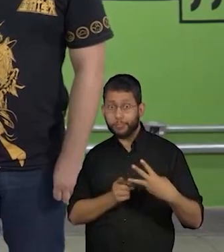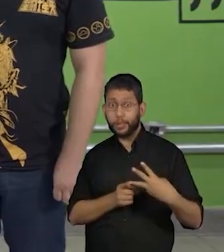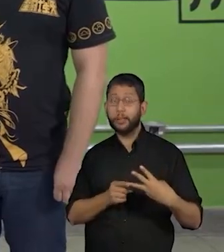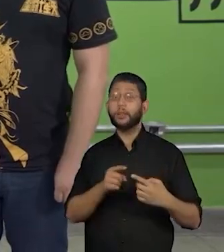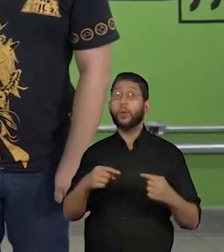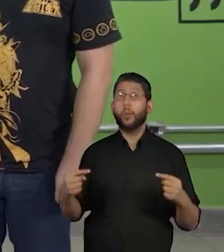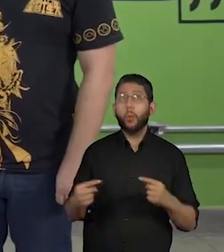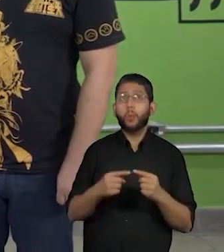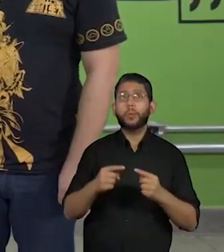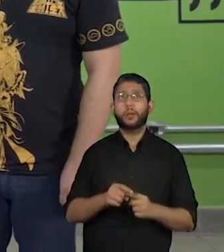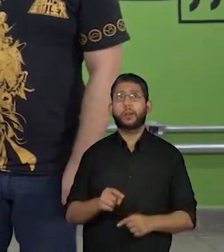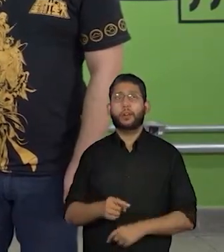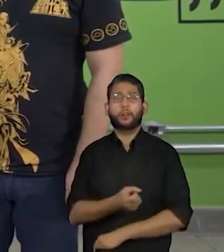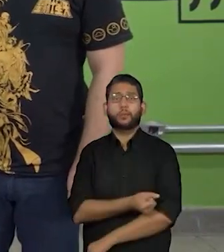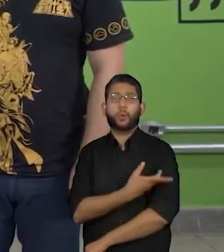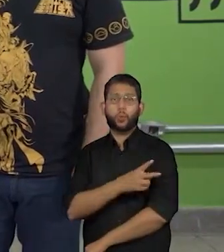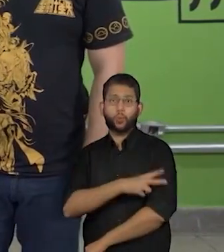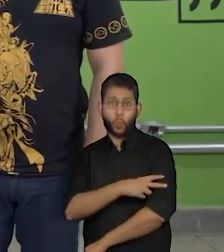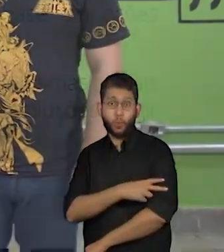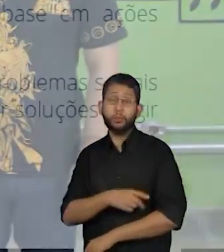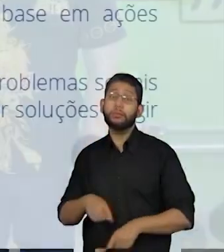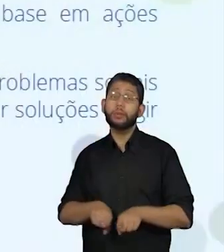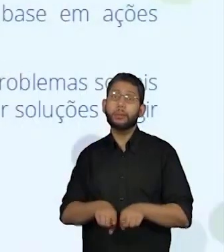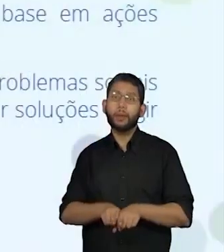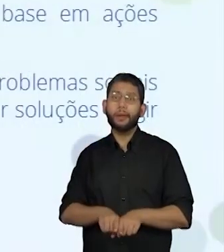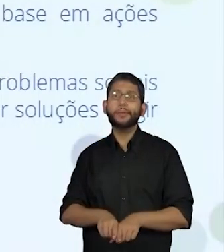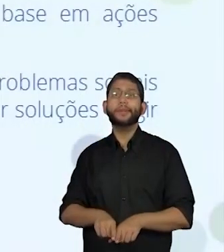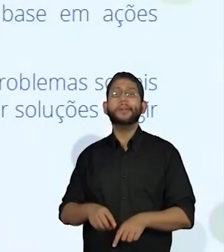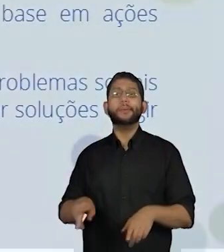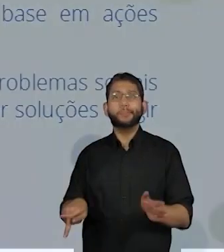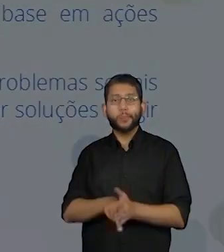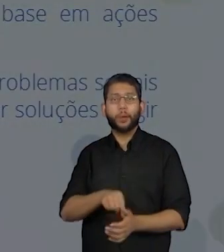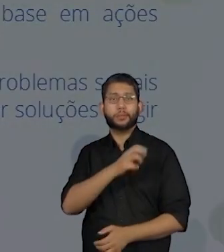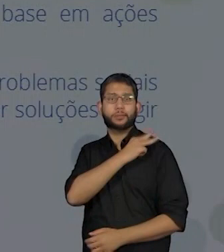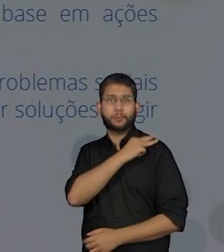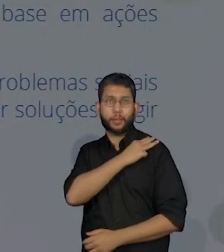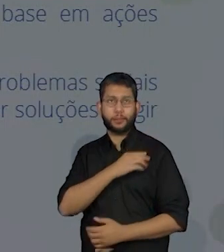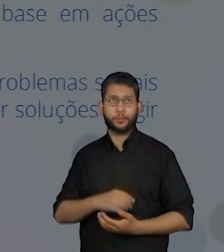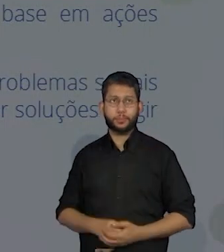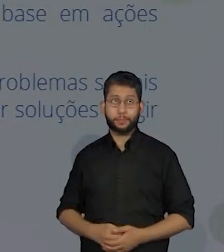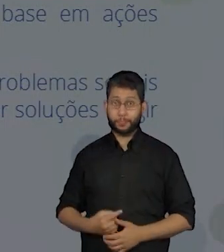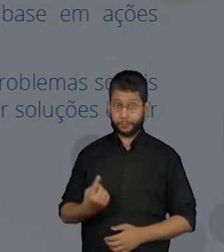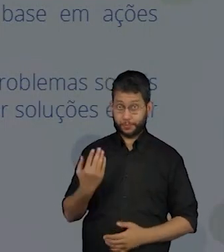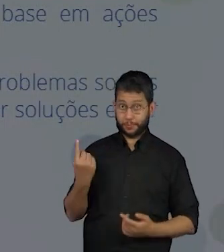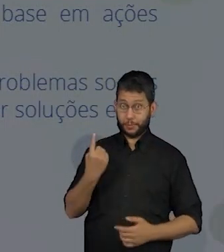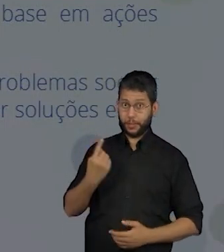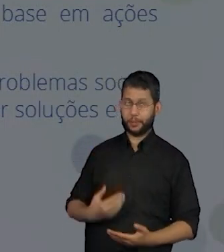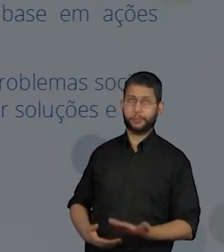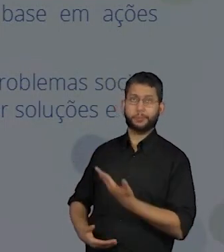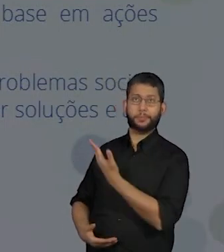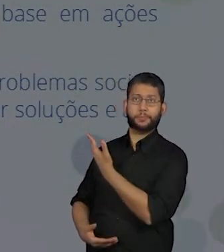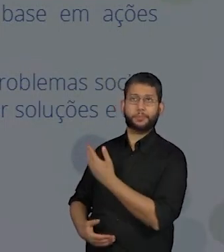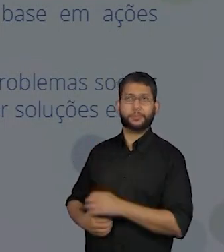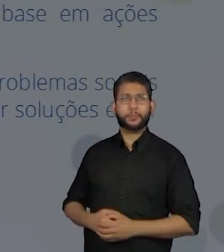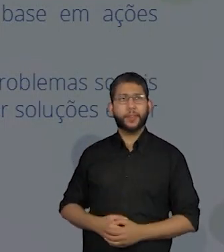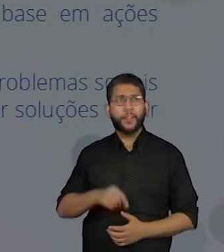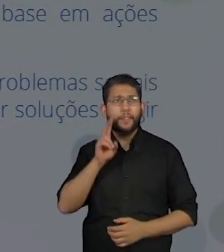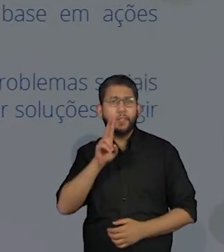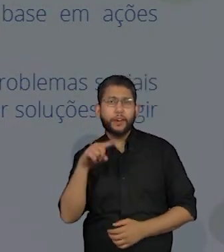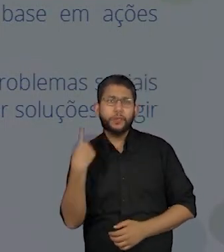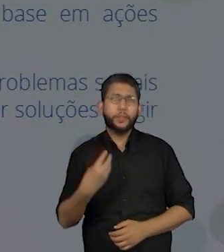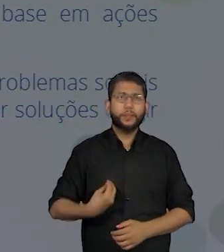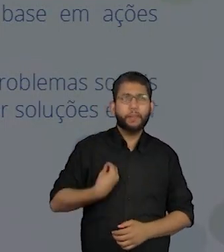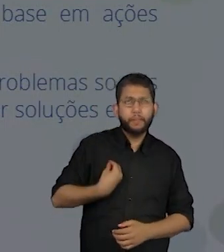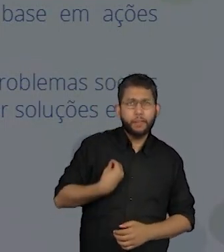Fundamental 2 e de Ensino Médio também. Entre elas, identificar a presença da programação e operações do